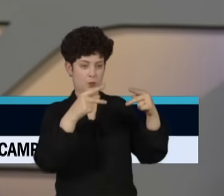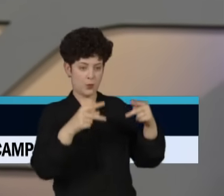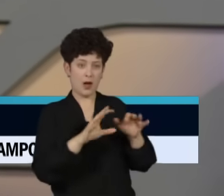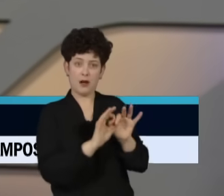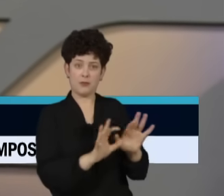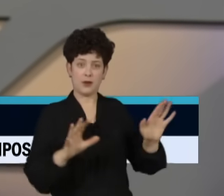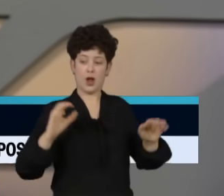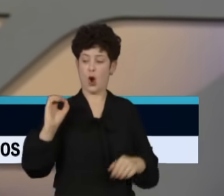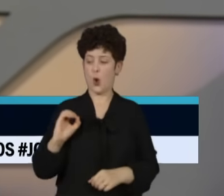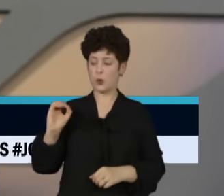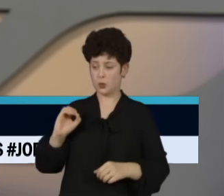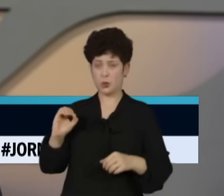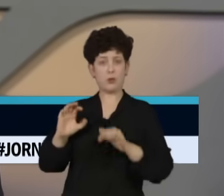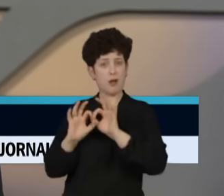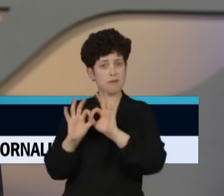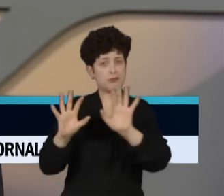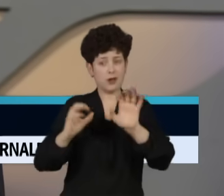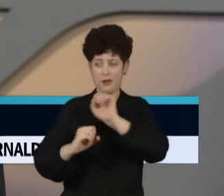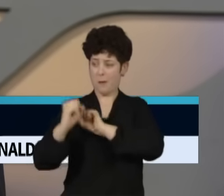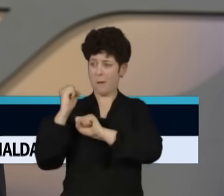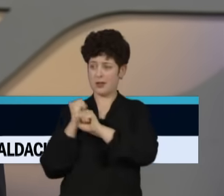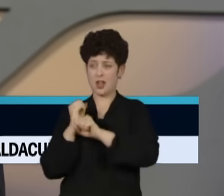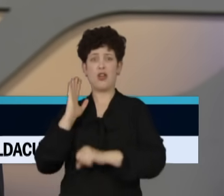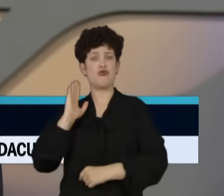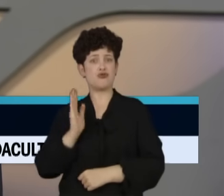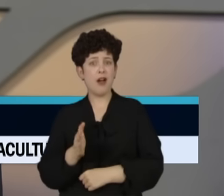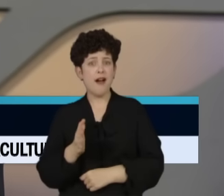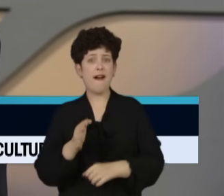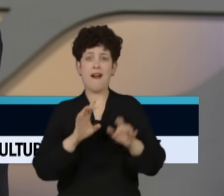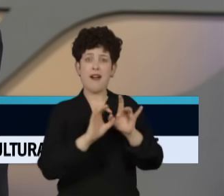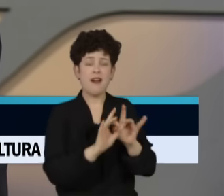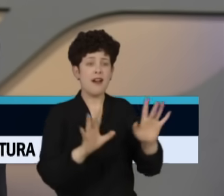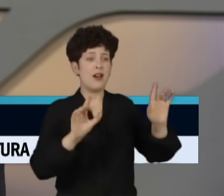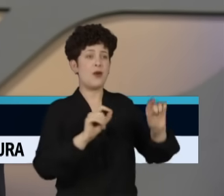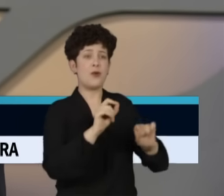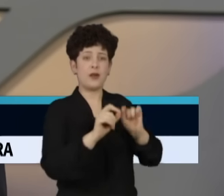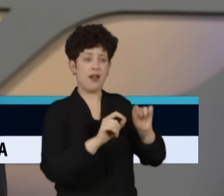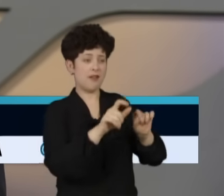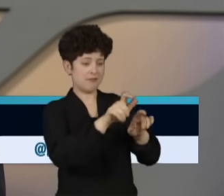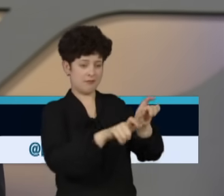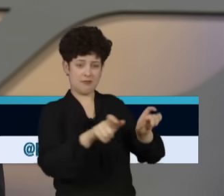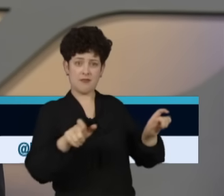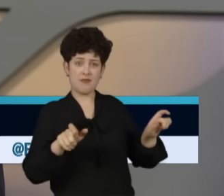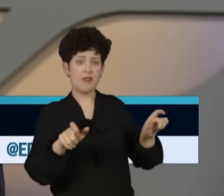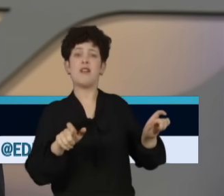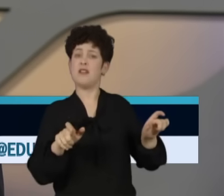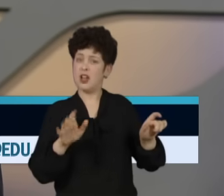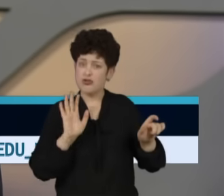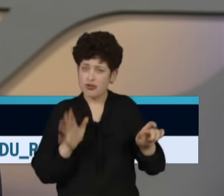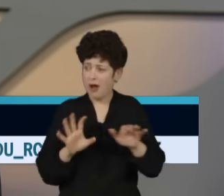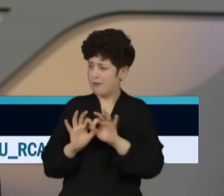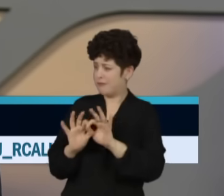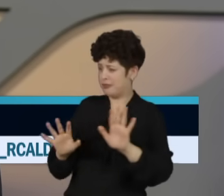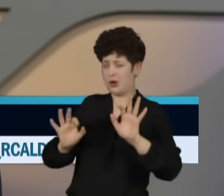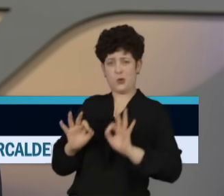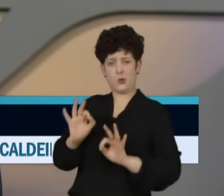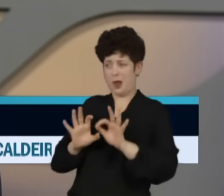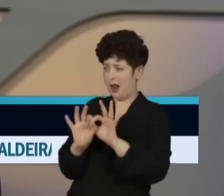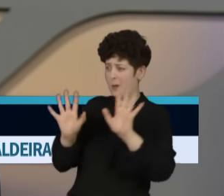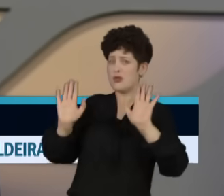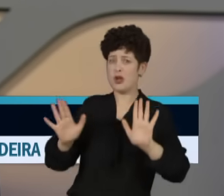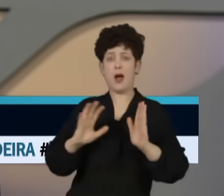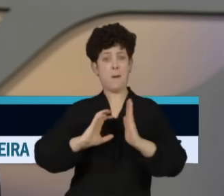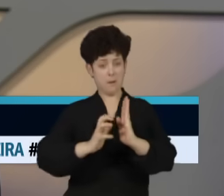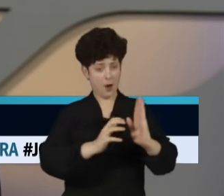aberto desde outubro, praticamente há um ano, à disposição das autoridades e todos aqueles que quiseram, inclusive os